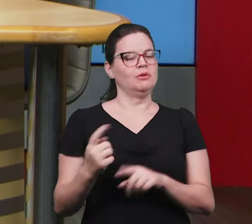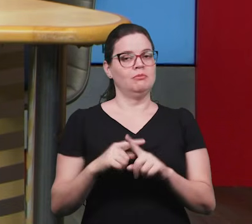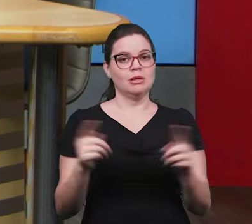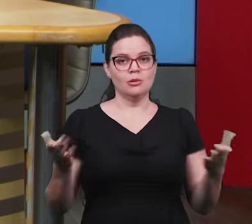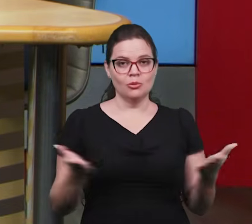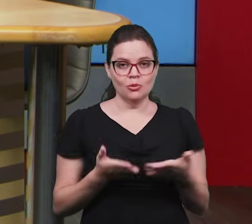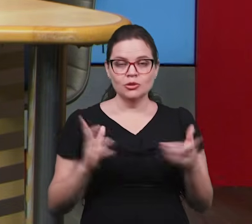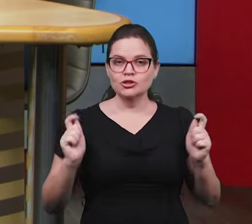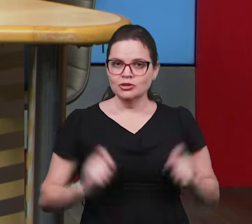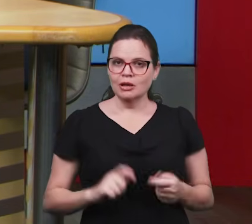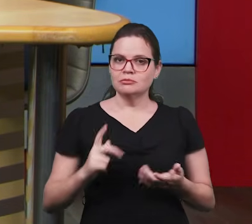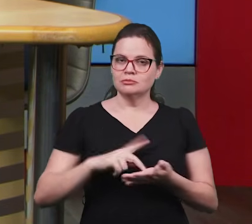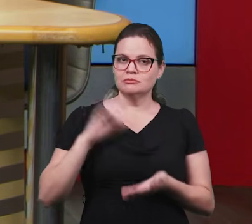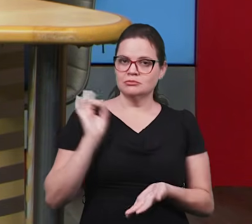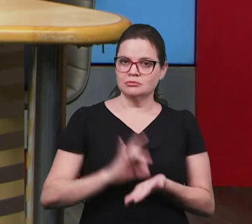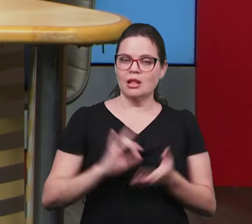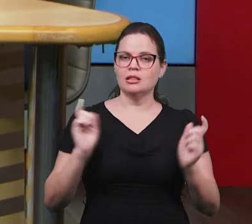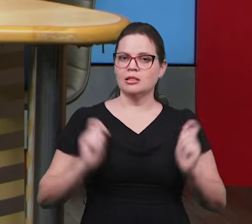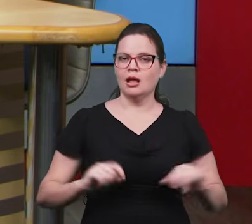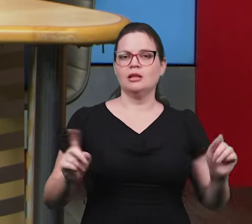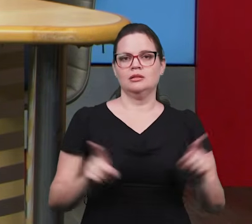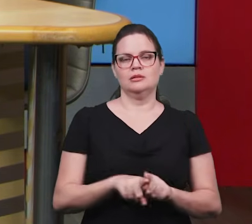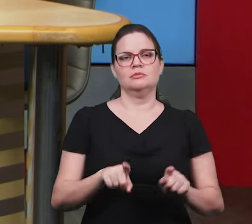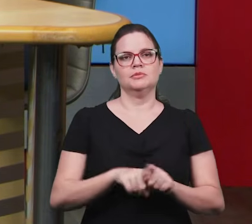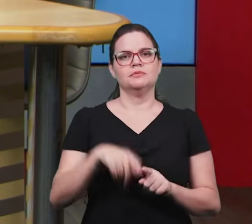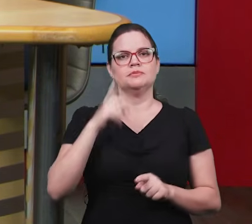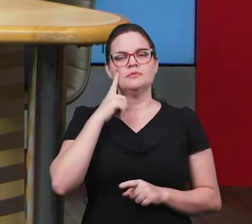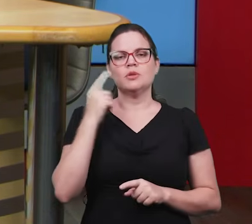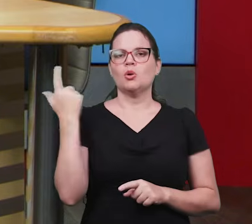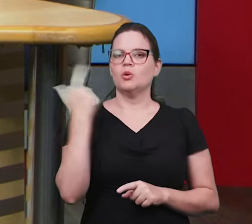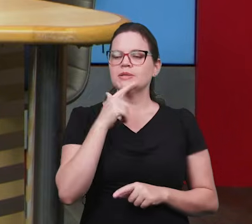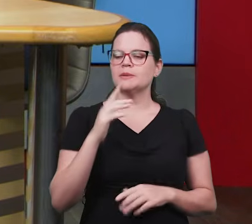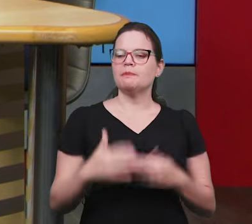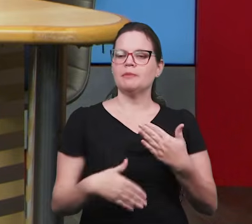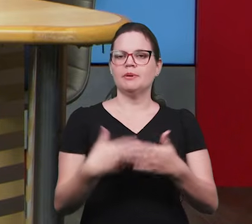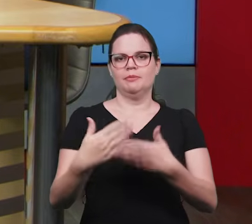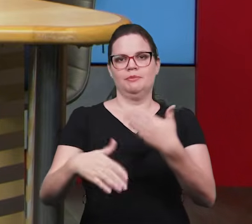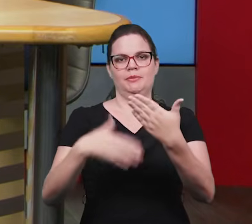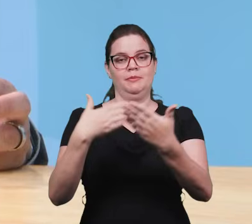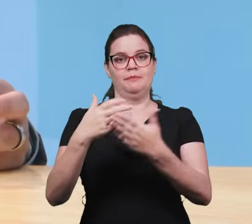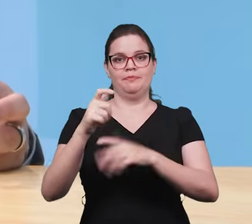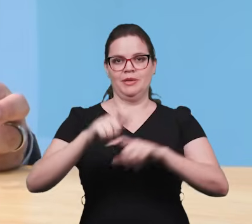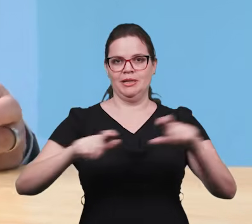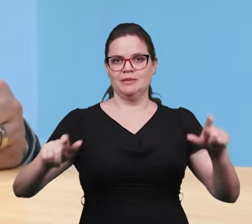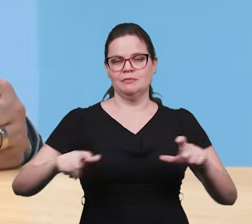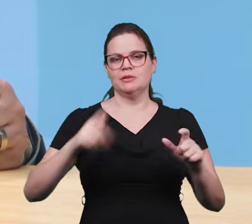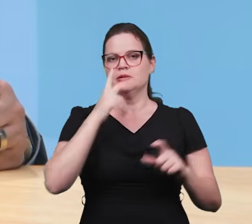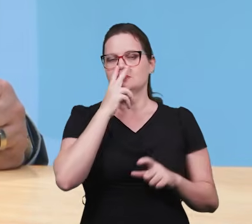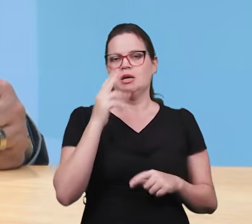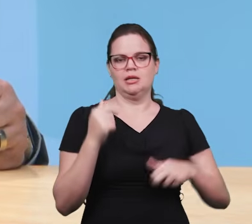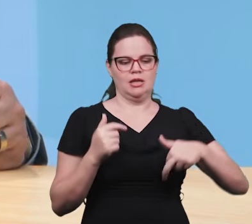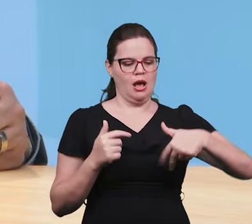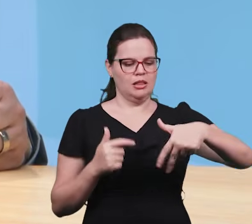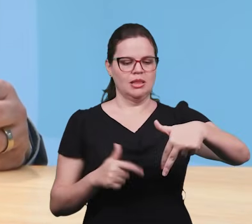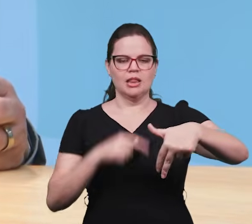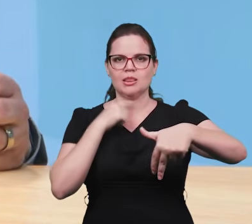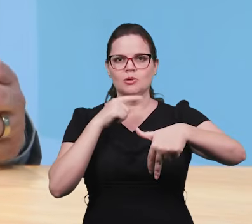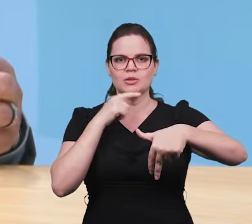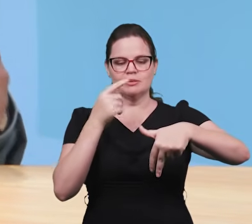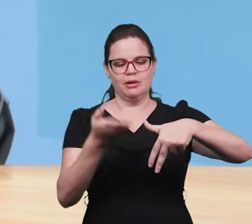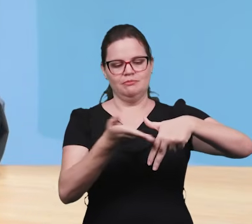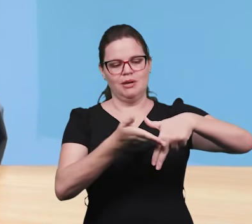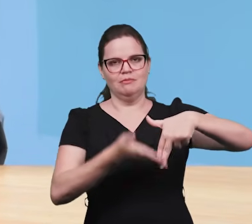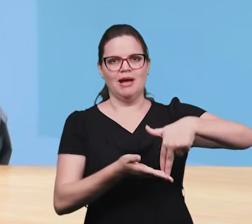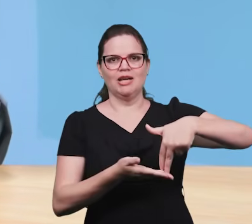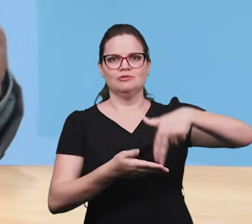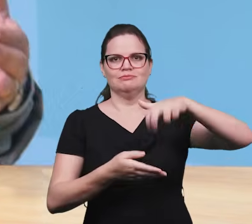hoje não, hoje a gente vê exatamente a gente conseguindo avançar nesse aspecto, e as pessoas que têm essa falta da mobilidade dos membros inferiores